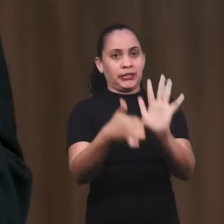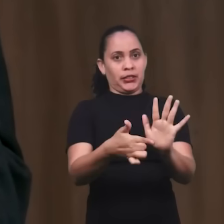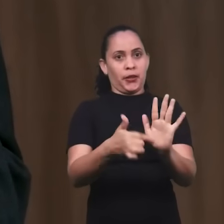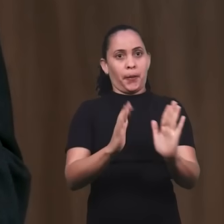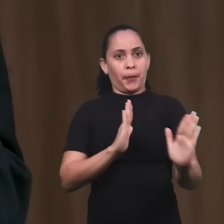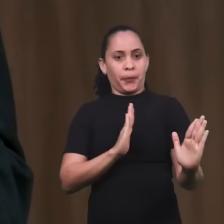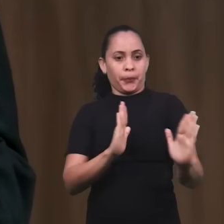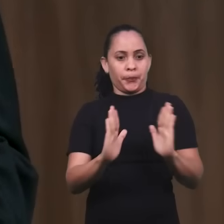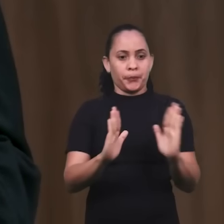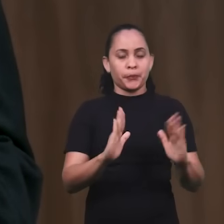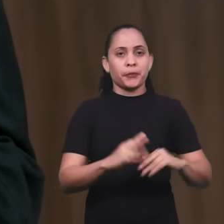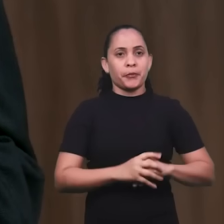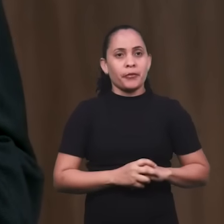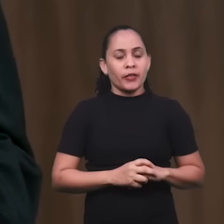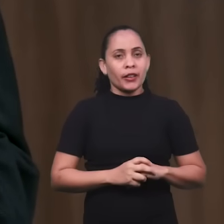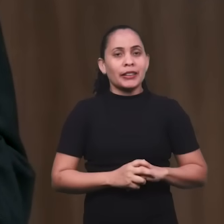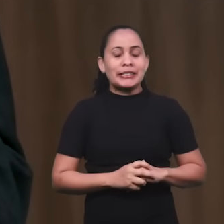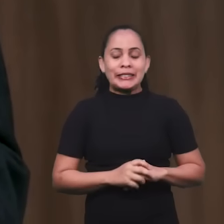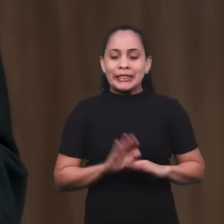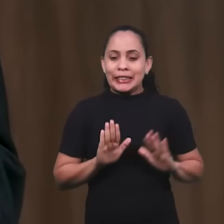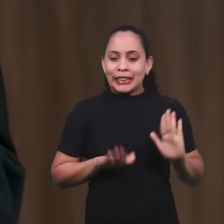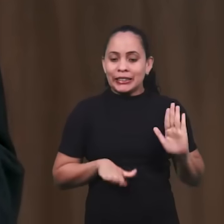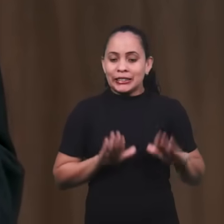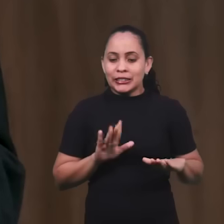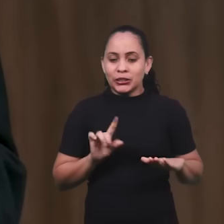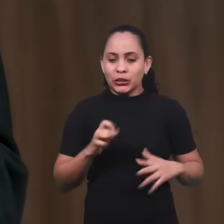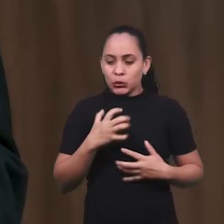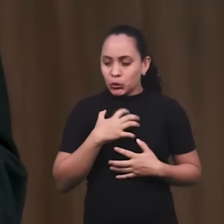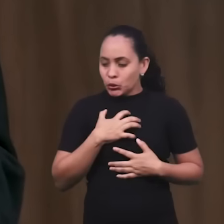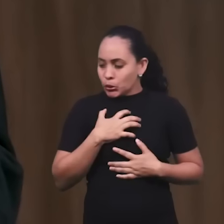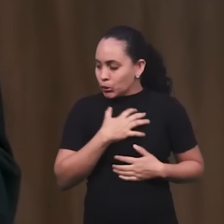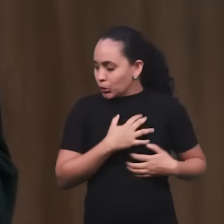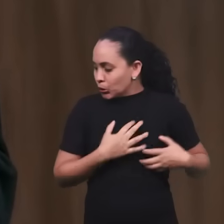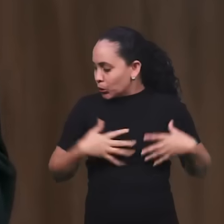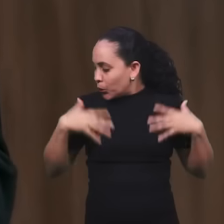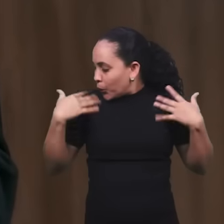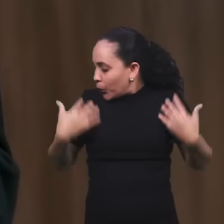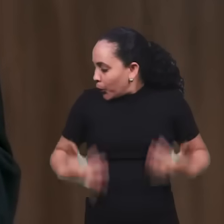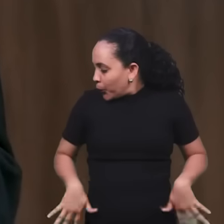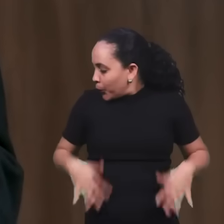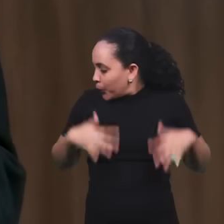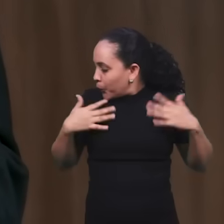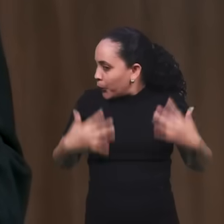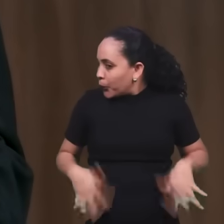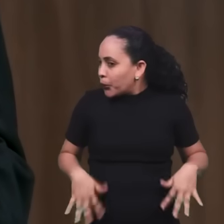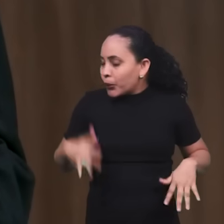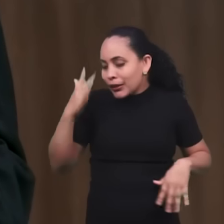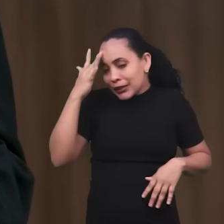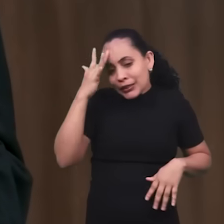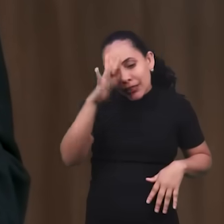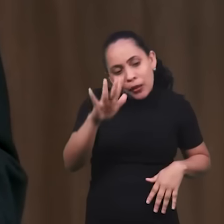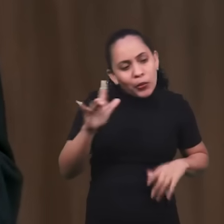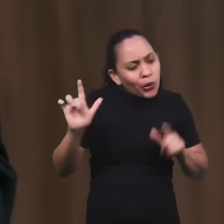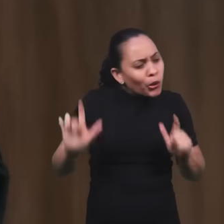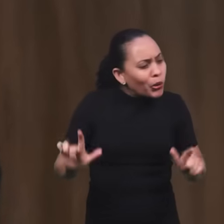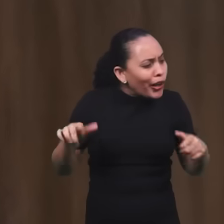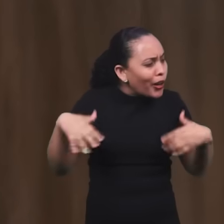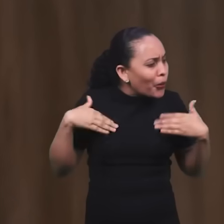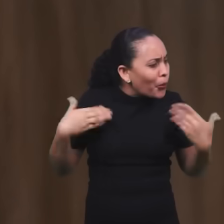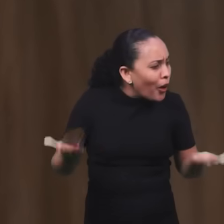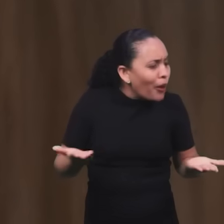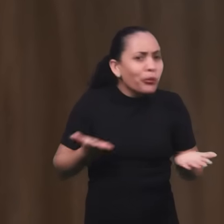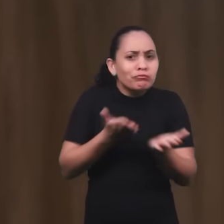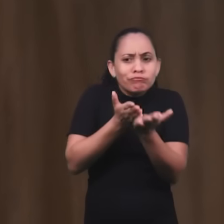nós situações, traz condições que às vezes deixam o homem em aflição, deixa o homem sem saber para onde